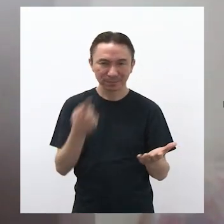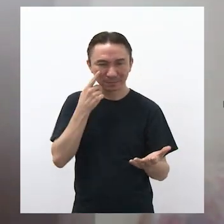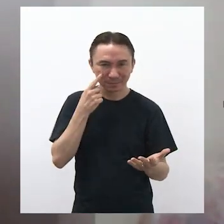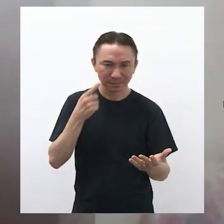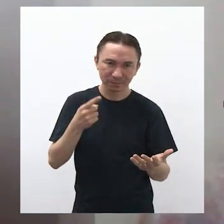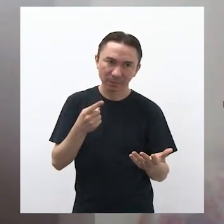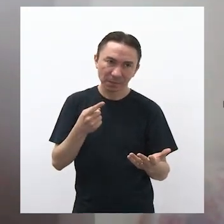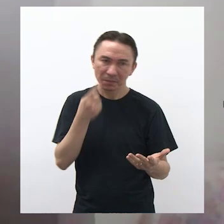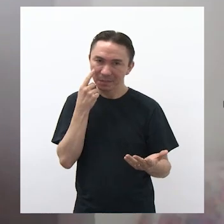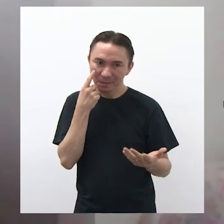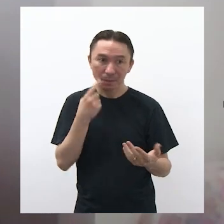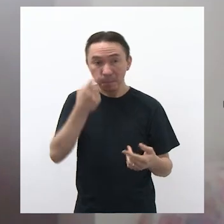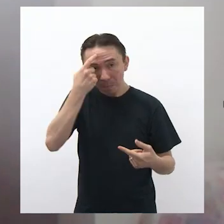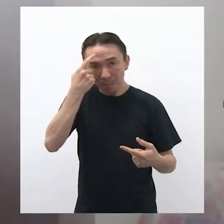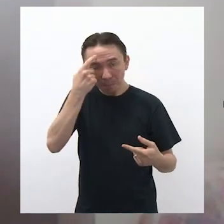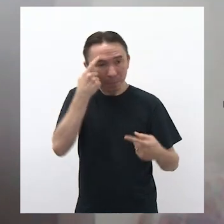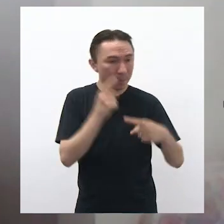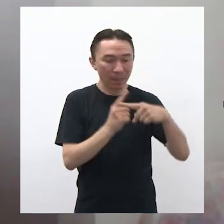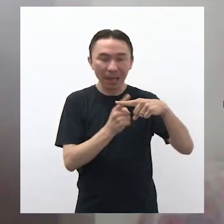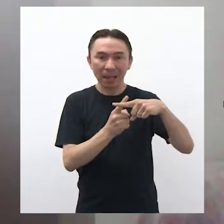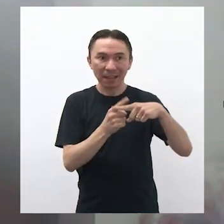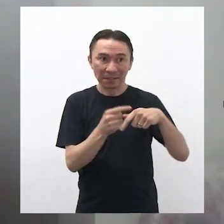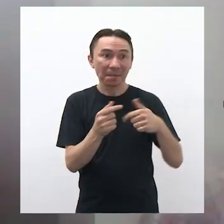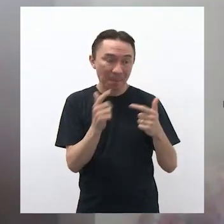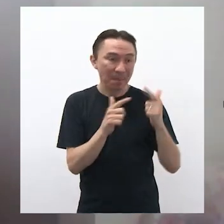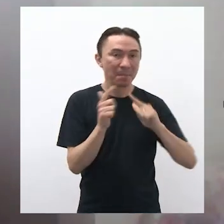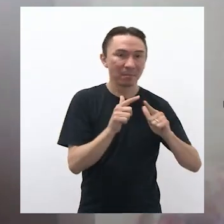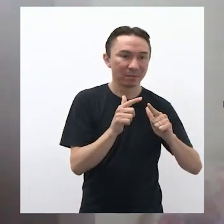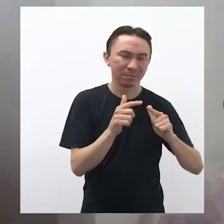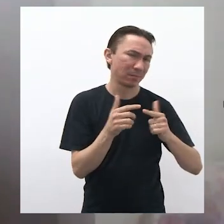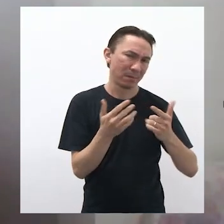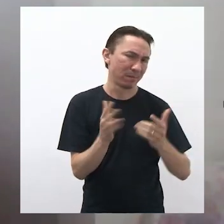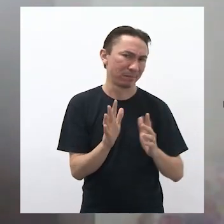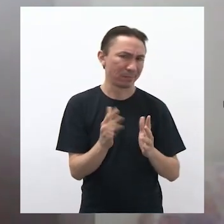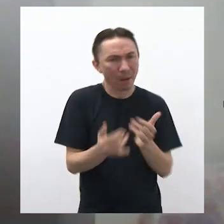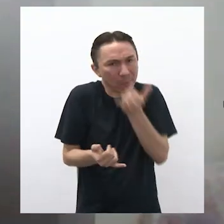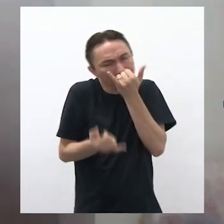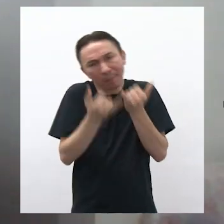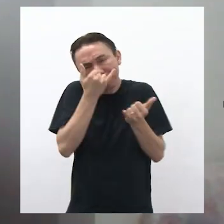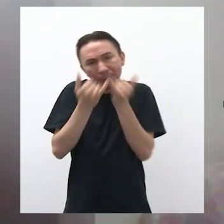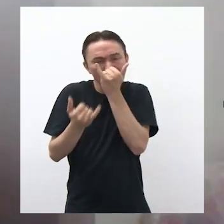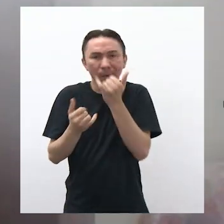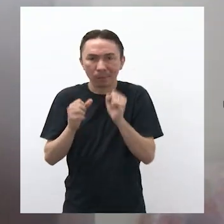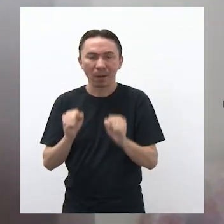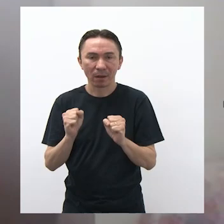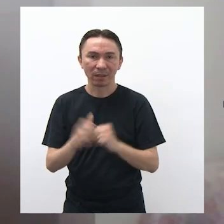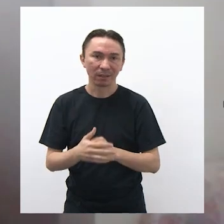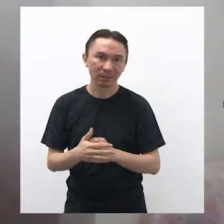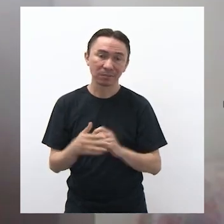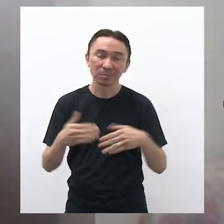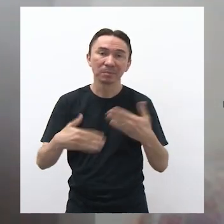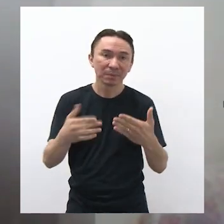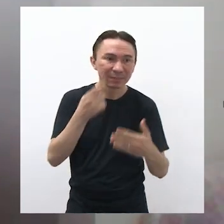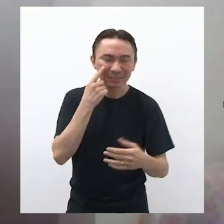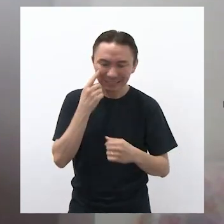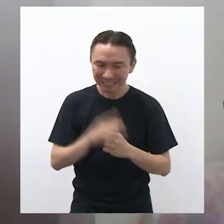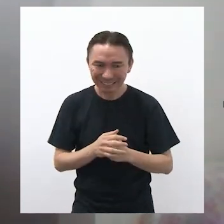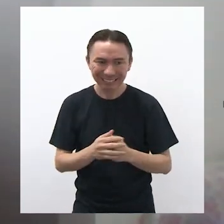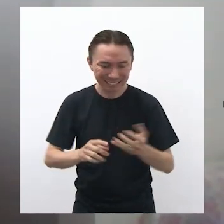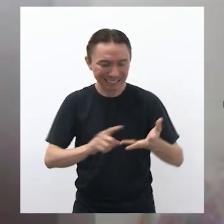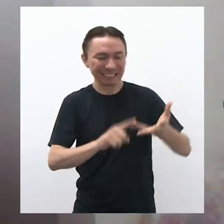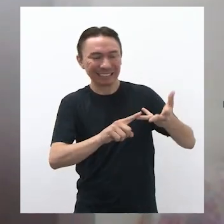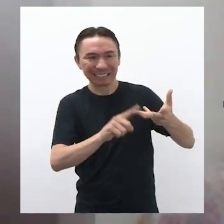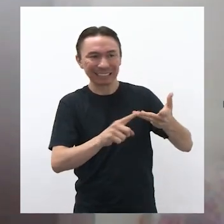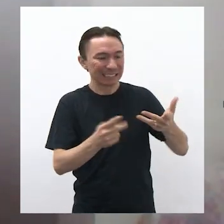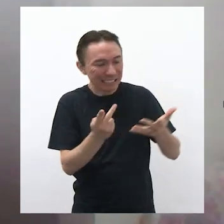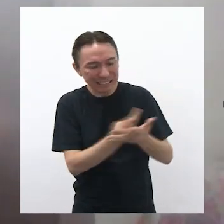certo? Infelizmente, não vai dar tudo certo. E aí a gente vai olhar para onde foi que a gente parou, a gente vai olhar para onde foi que não deu certo, e da próxima vez, quem